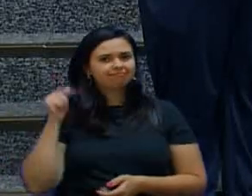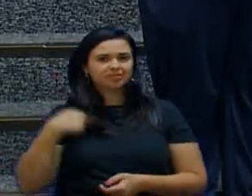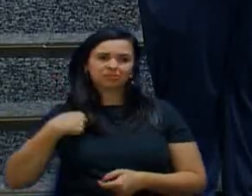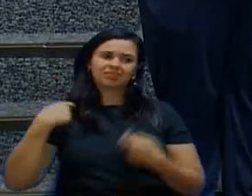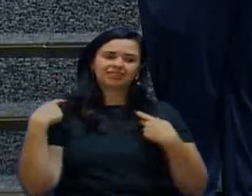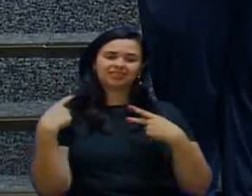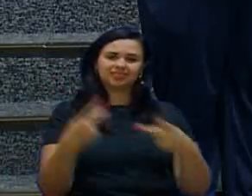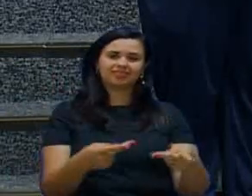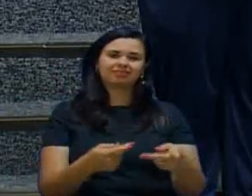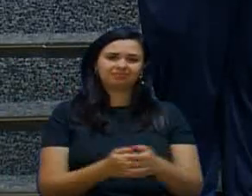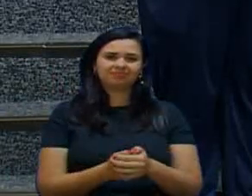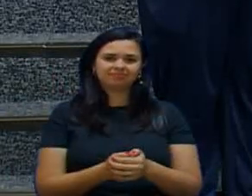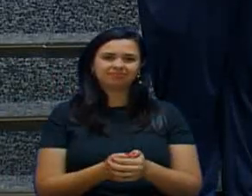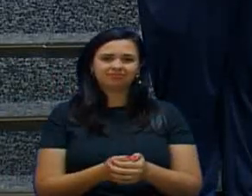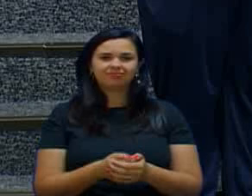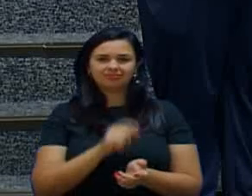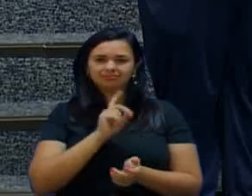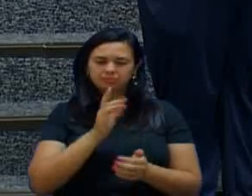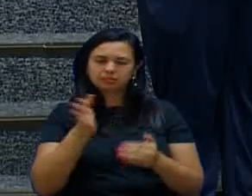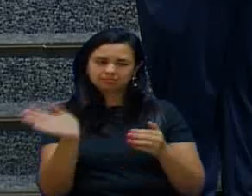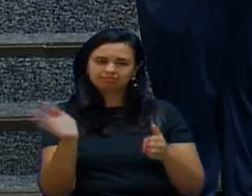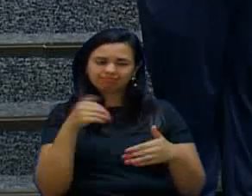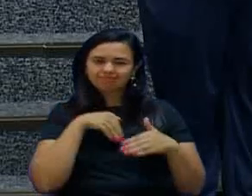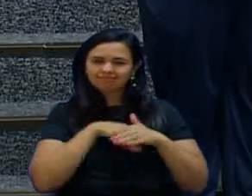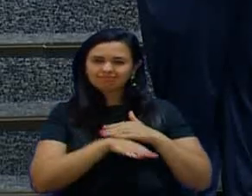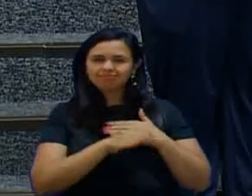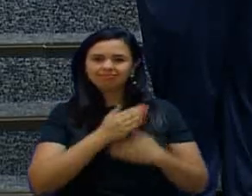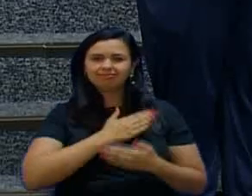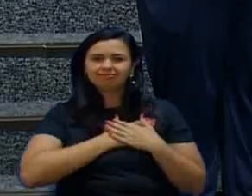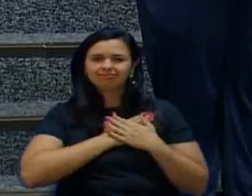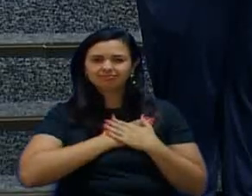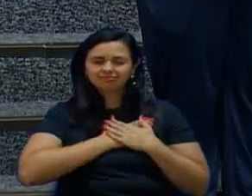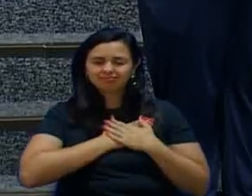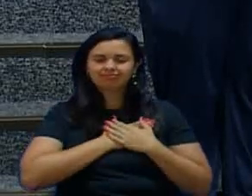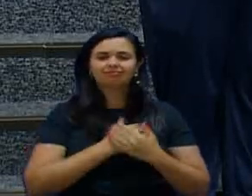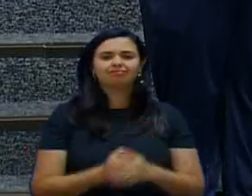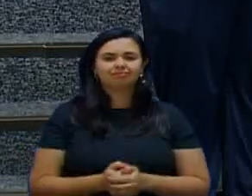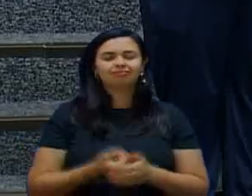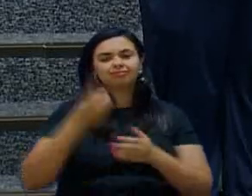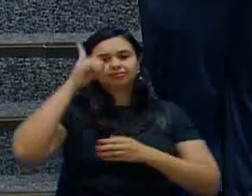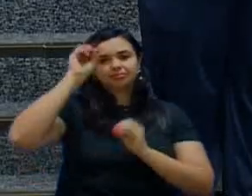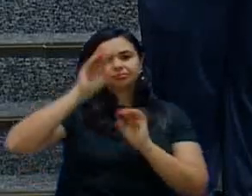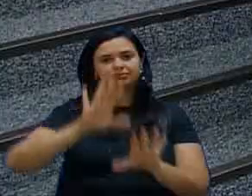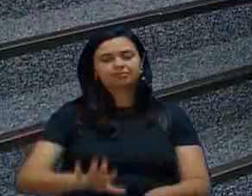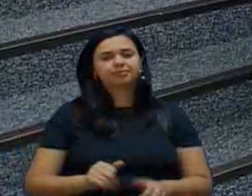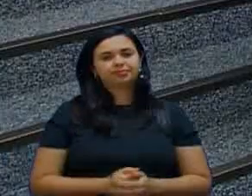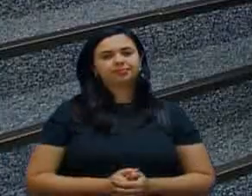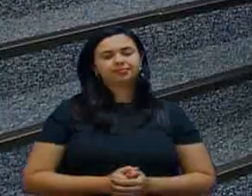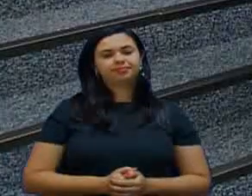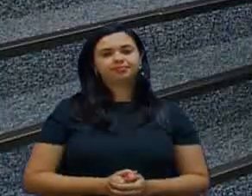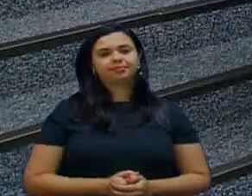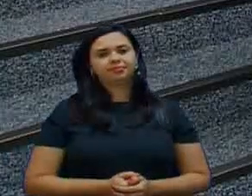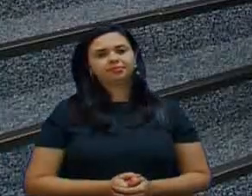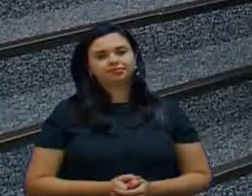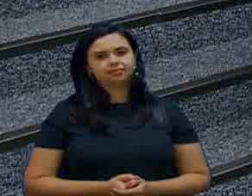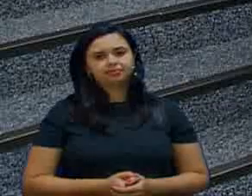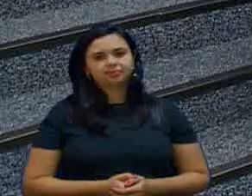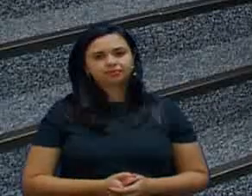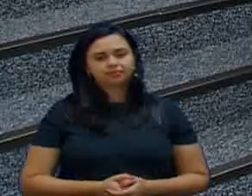nosso coração que tem um pedacinho sempre guardado para vocês, tá? E parabéns pelo trabalho que vocês desenvolvem, tá? Deus abençoe.